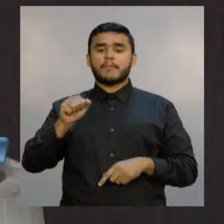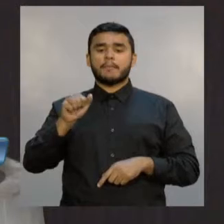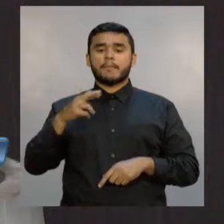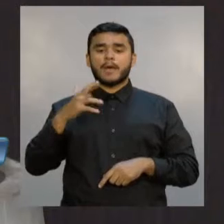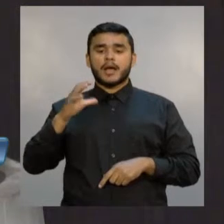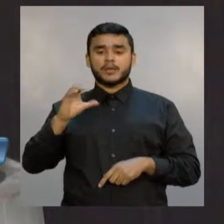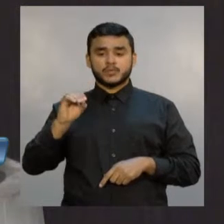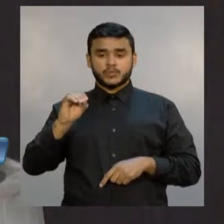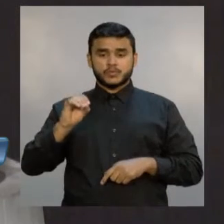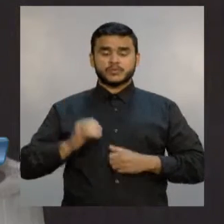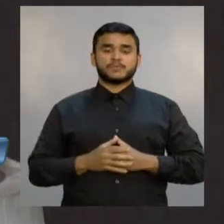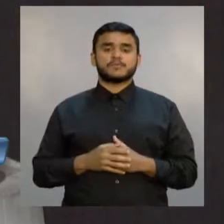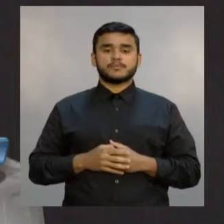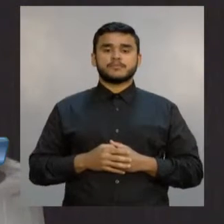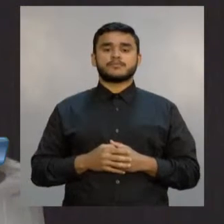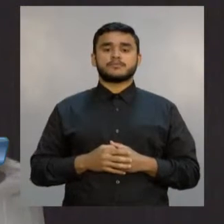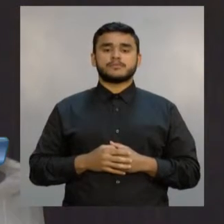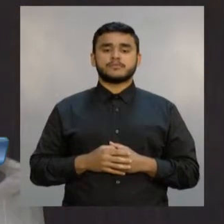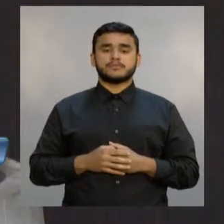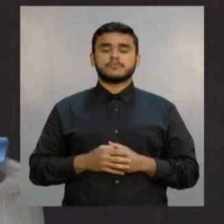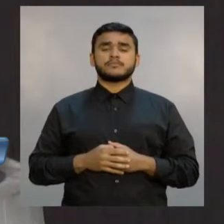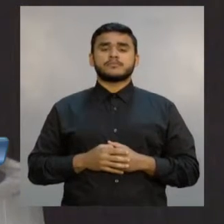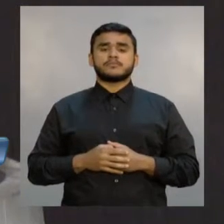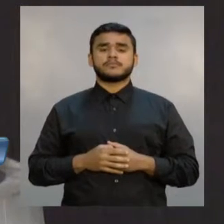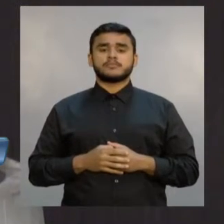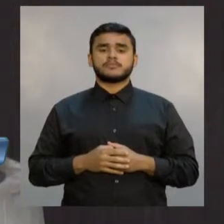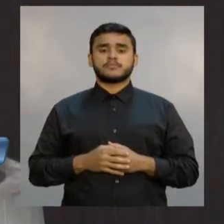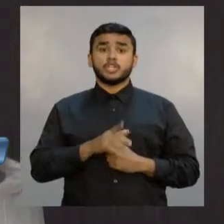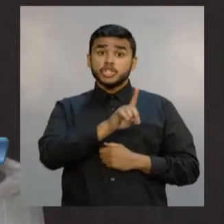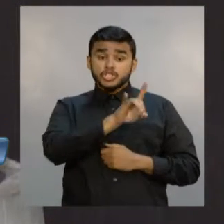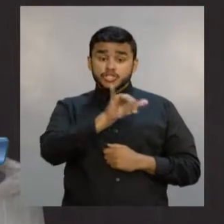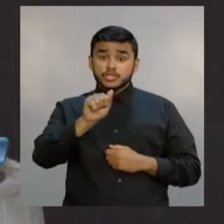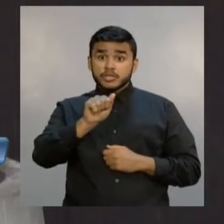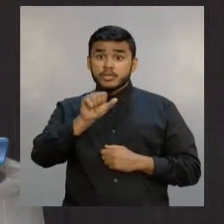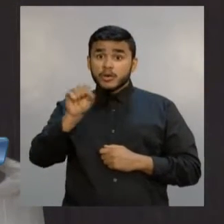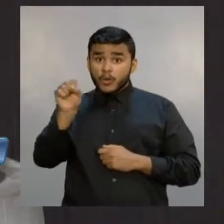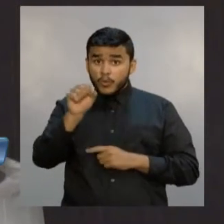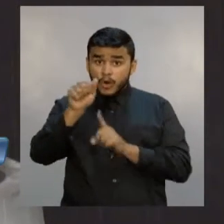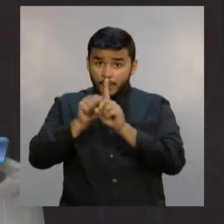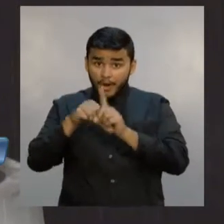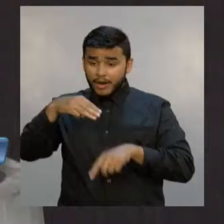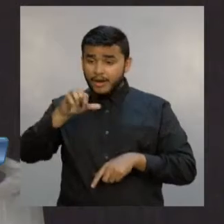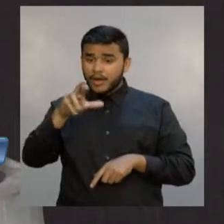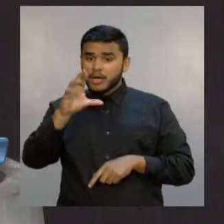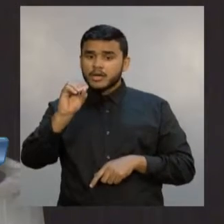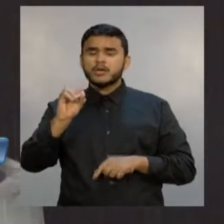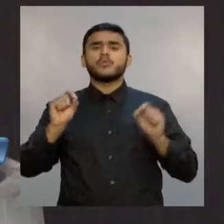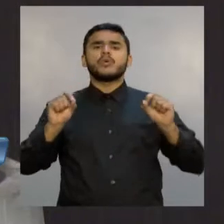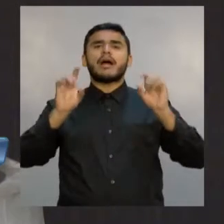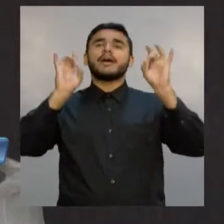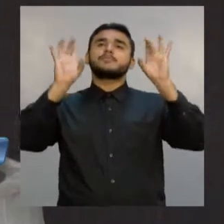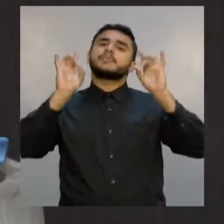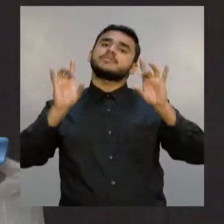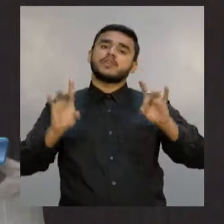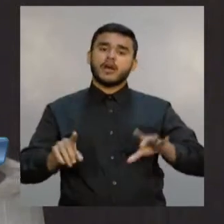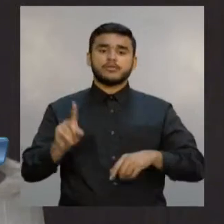obviamente, o 8 de março, mais que um dia de homenagem, é, sobretudo, um dia de